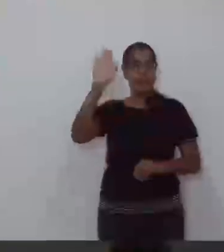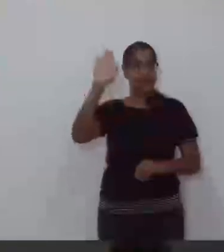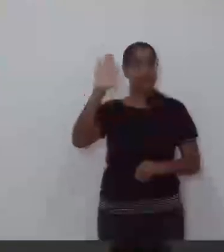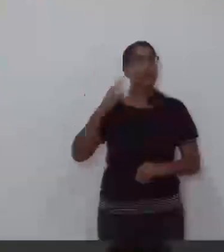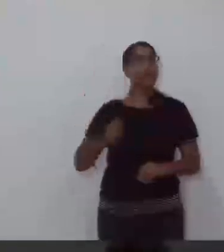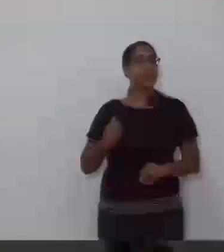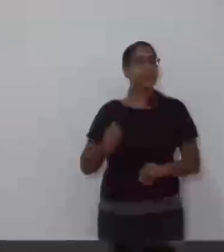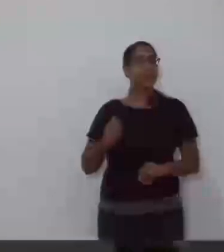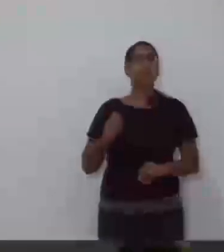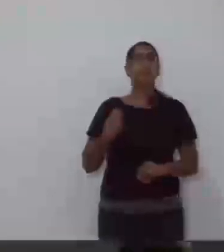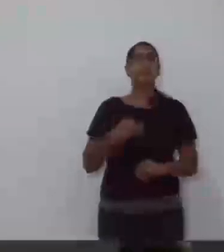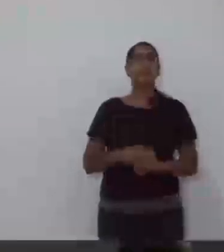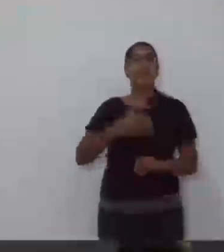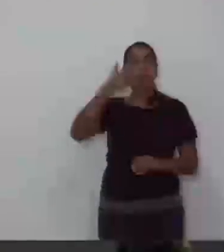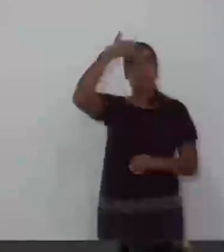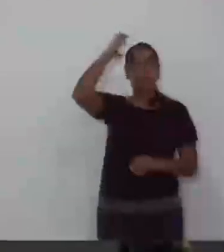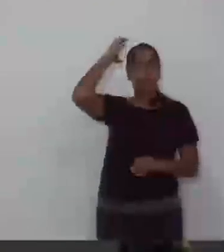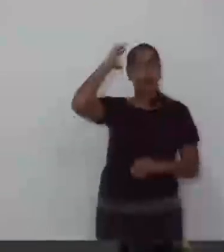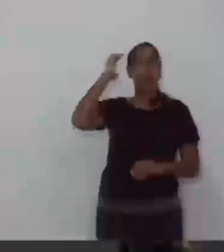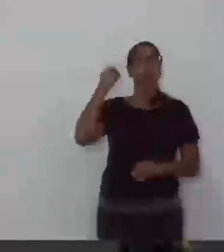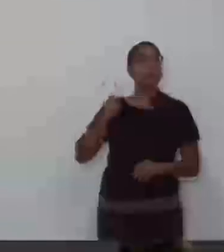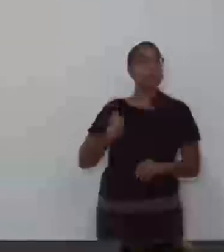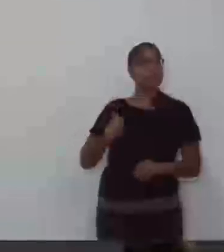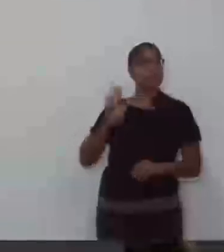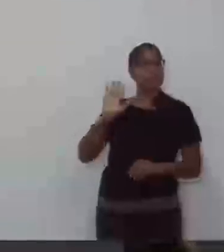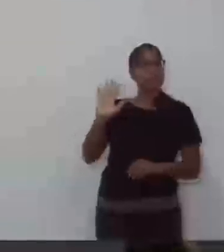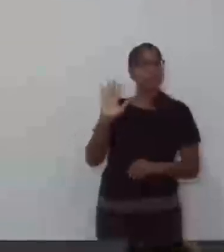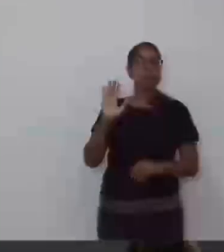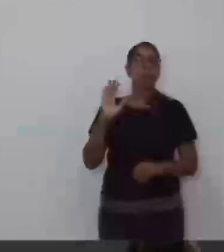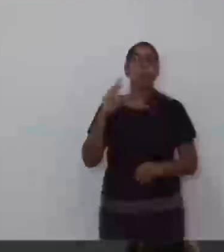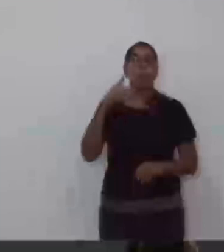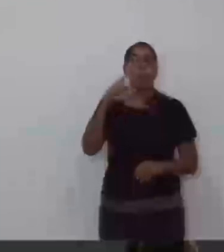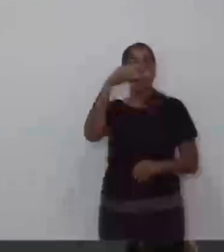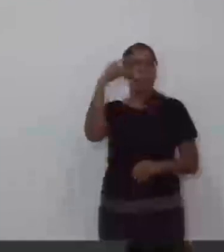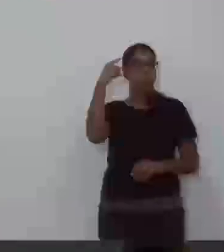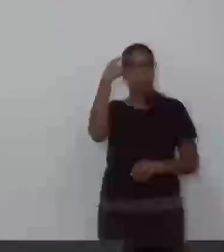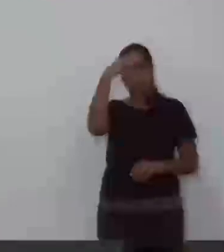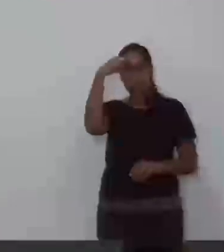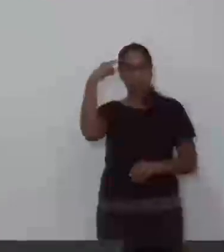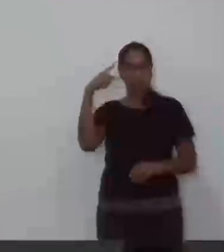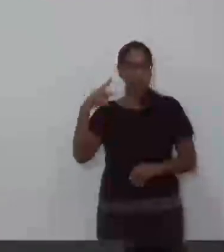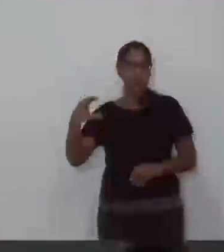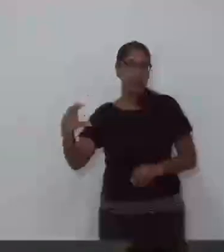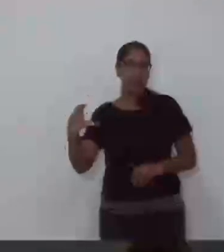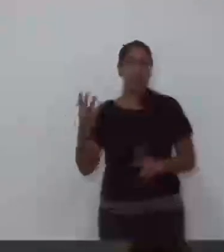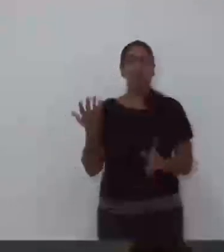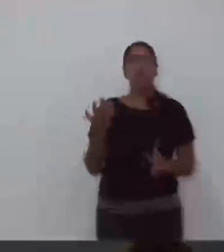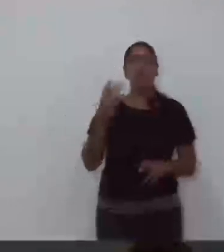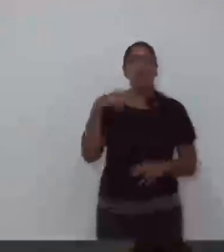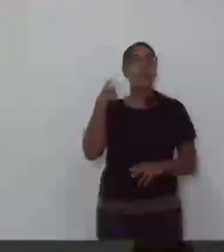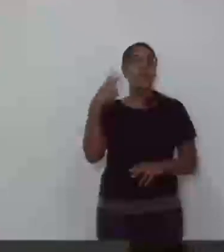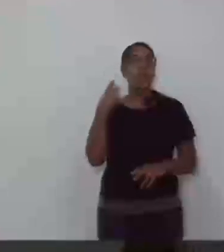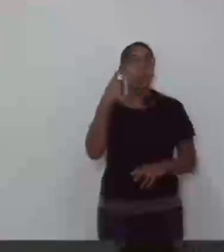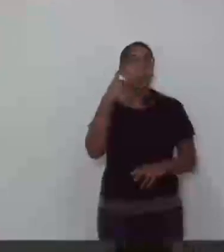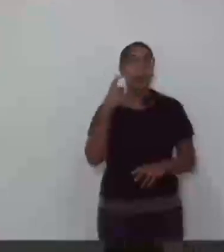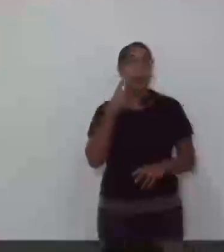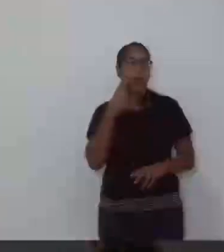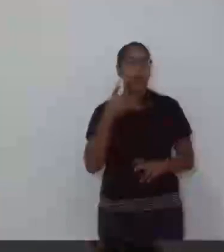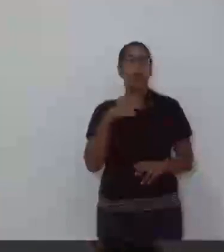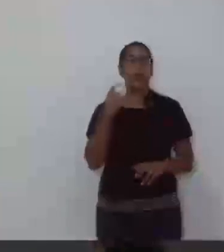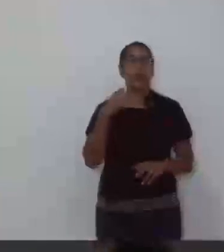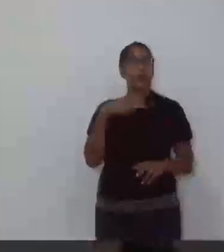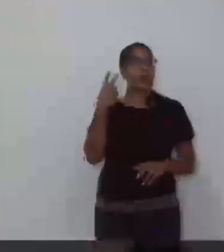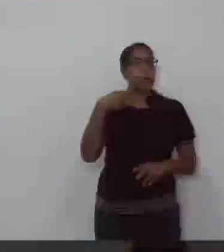Presente. Vereador Carlos Florentino. Presente. Vereador Edson PC. Vereador Edu Gelme. Presente. Vereadora Flávia